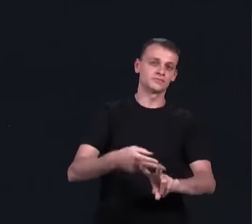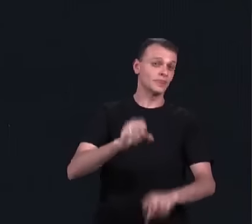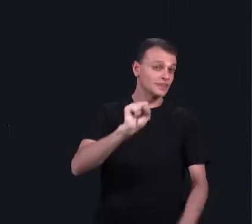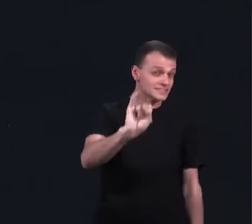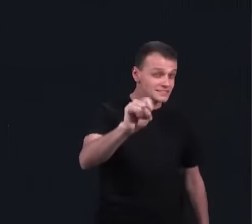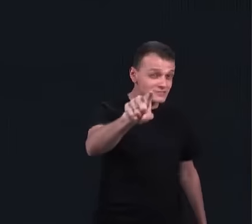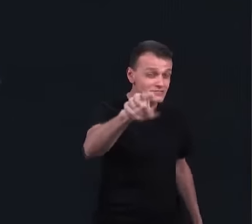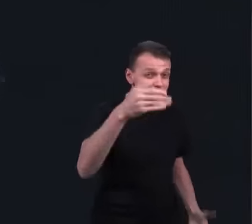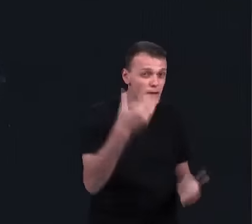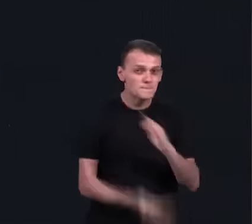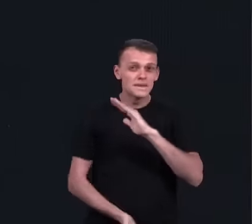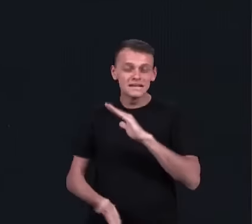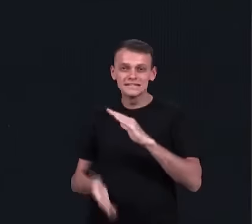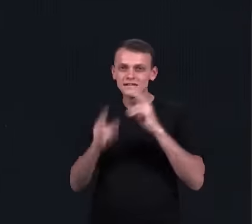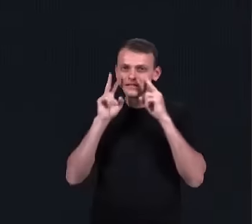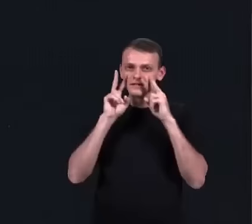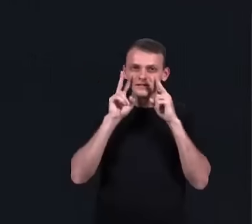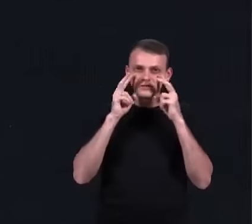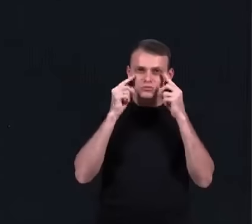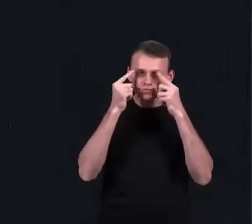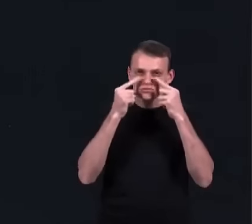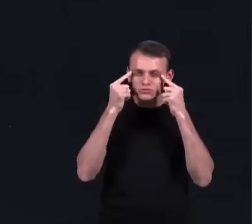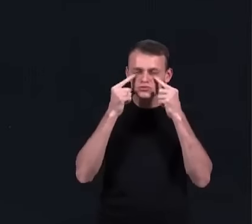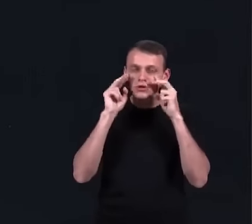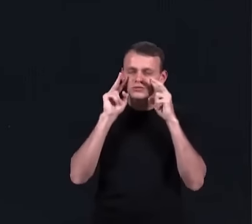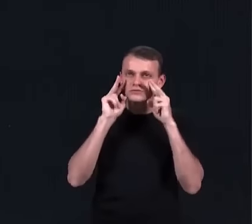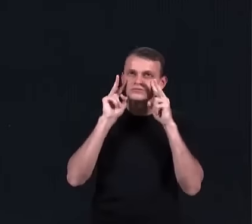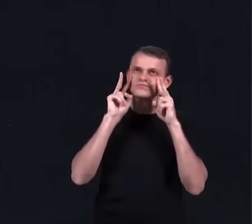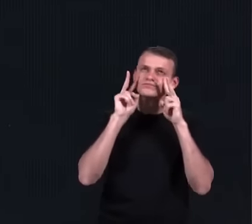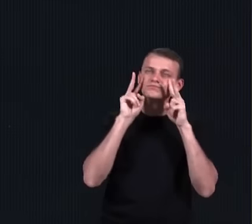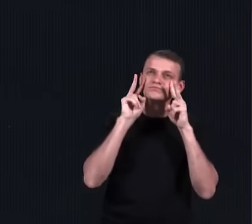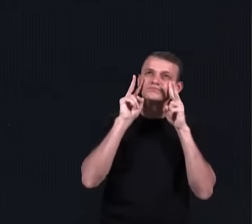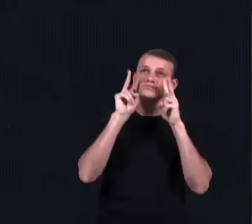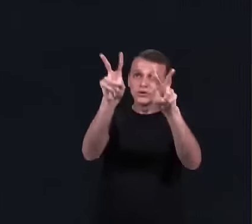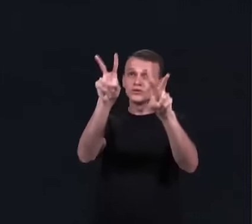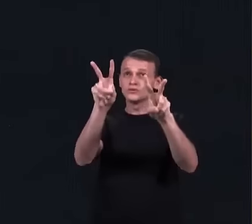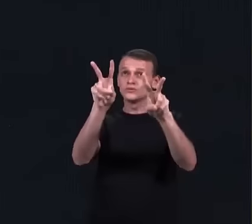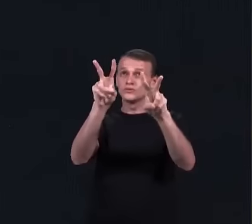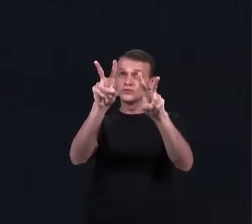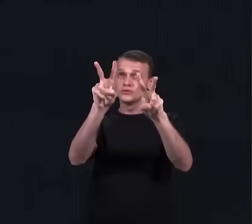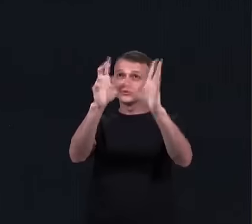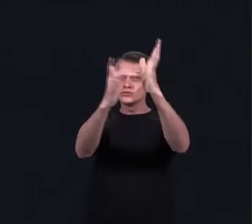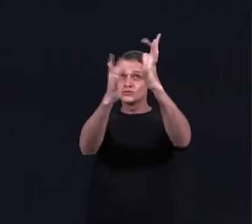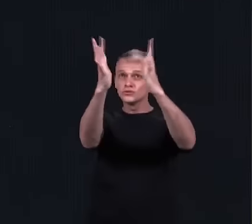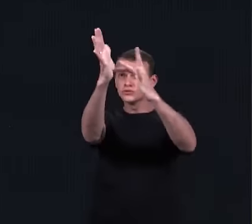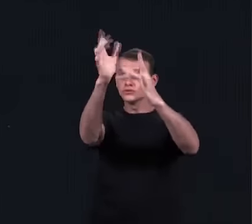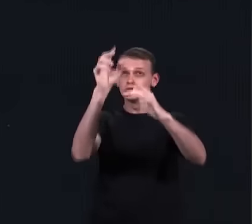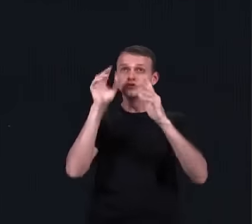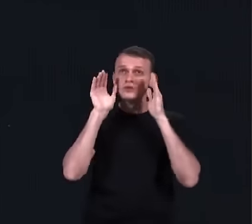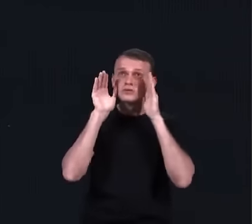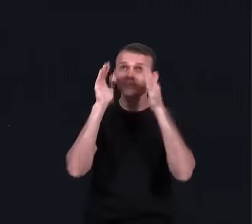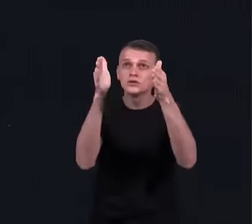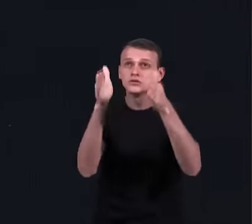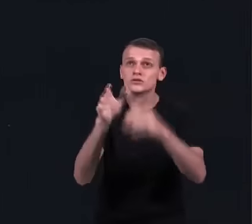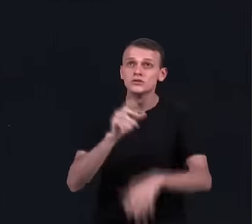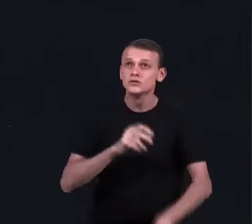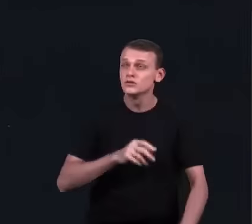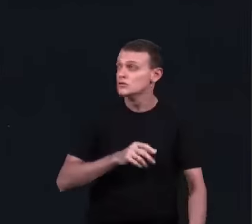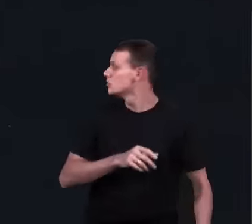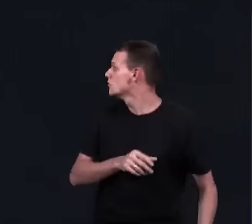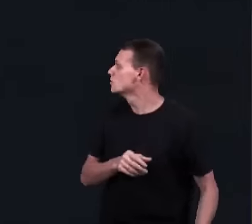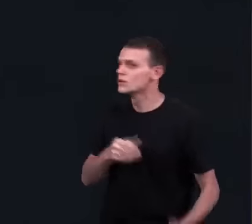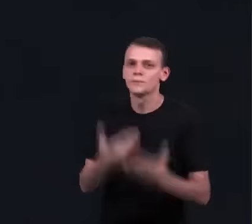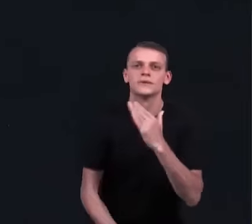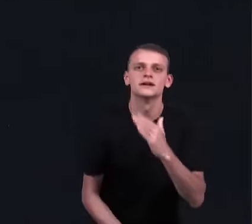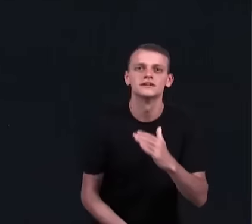Se você perder seus olhos do que importa, você vai perder o seu manto, a sua capa.